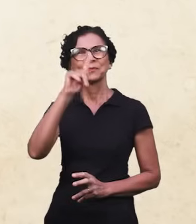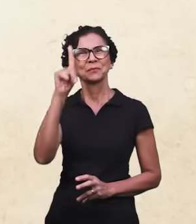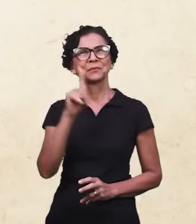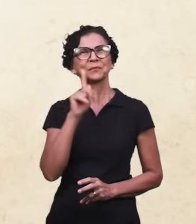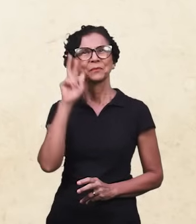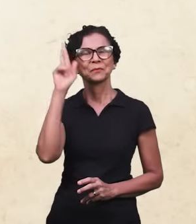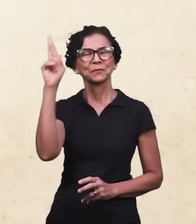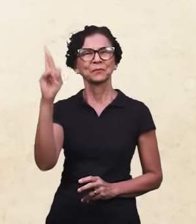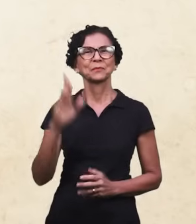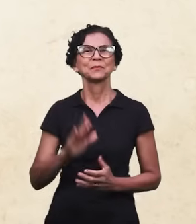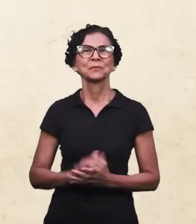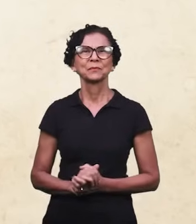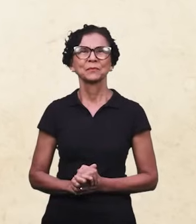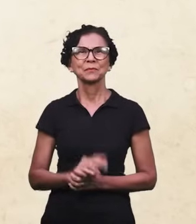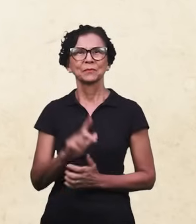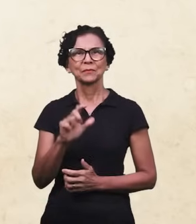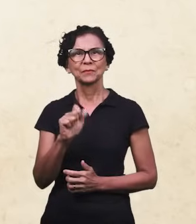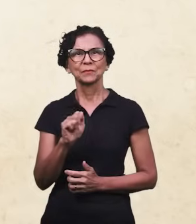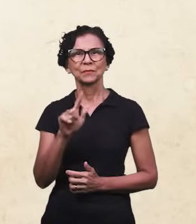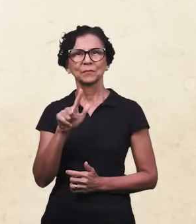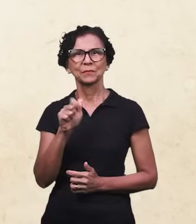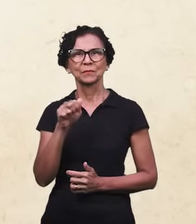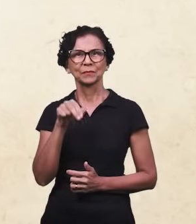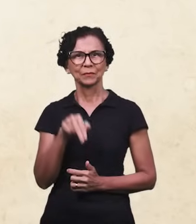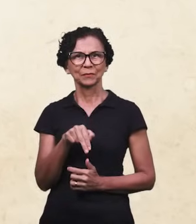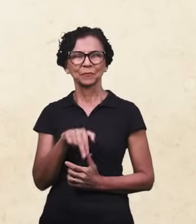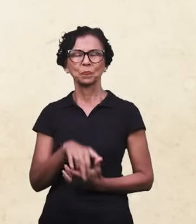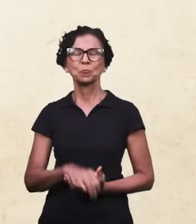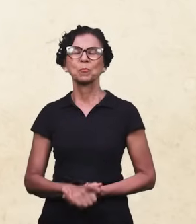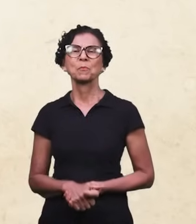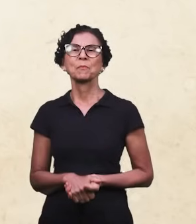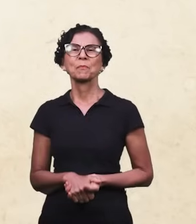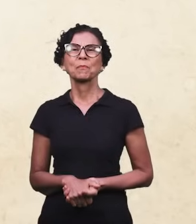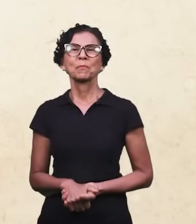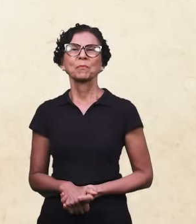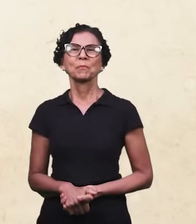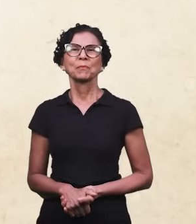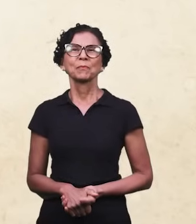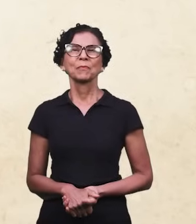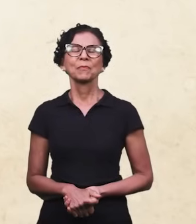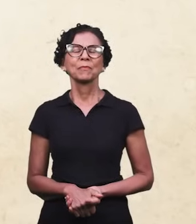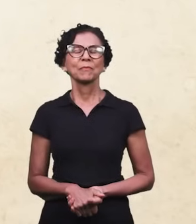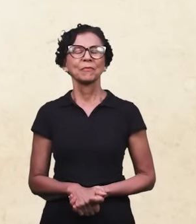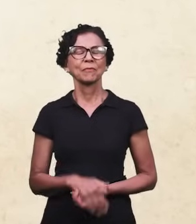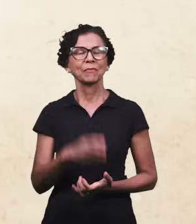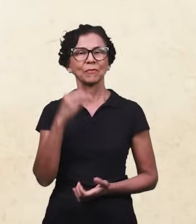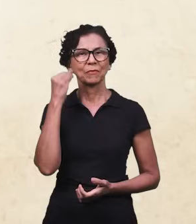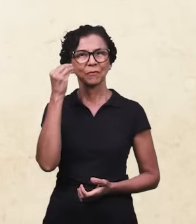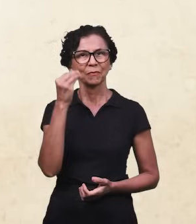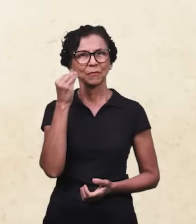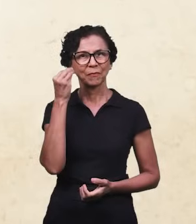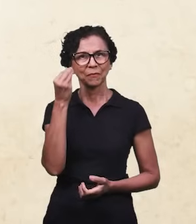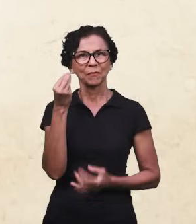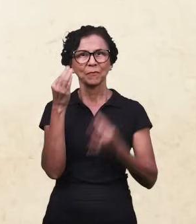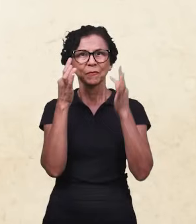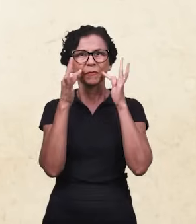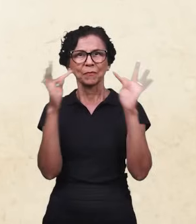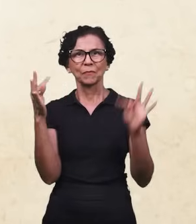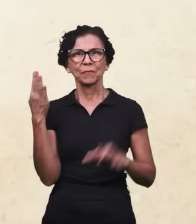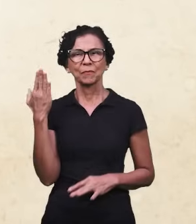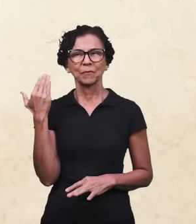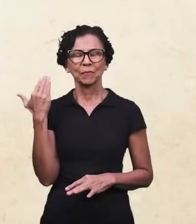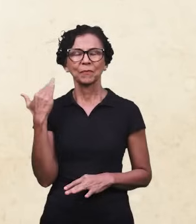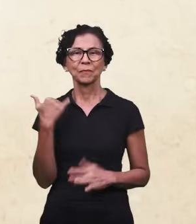Irmãos, a paz do Senhor, sou Alan Ferreira, da Igreja da Vila Manuel Sátiro, pastor Joilson Veloso. E a experiência que eu vou passar aqui era de